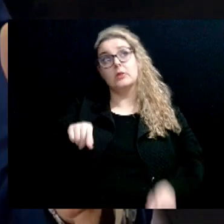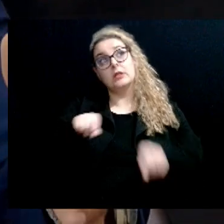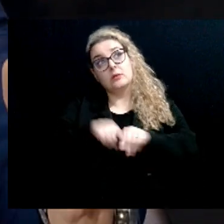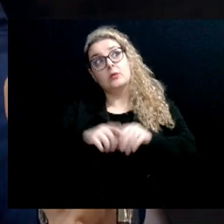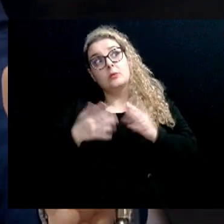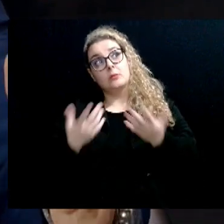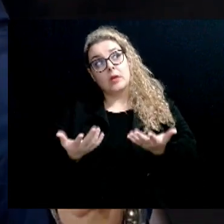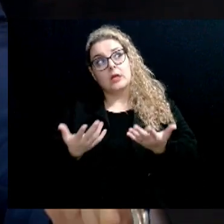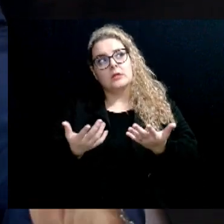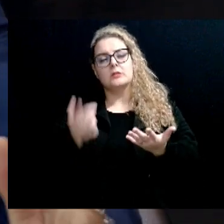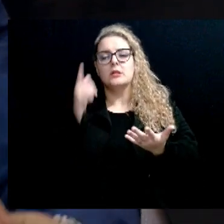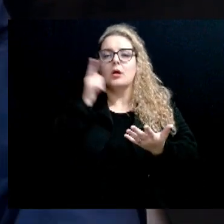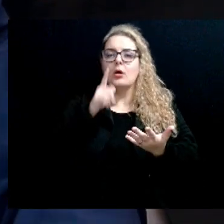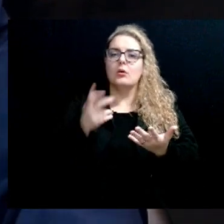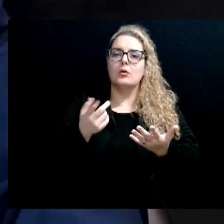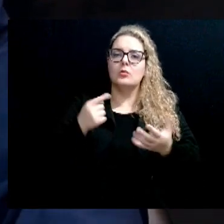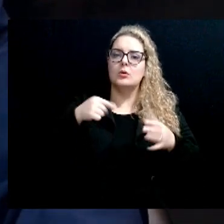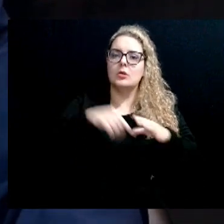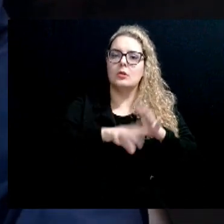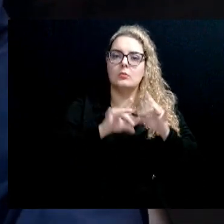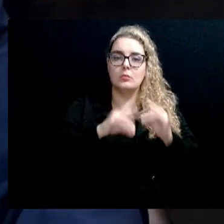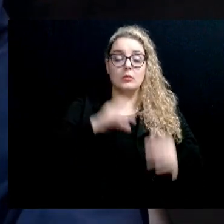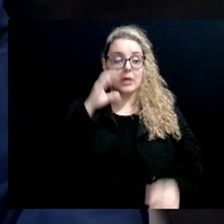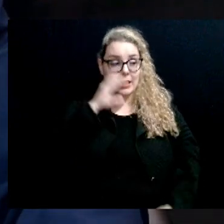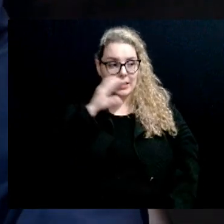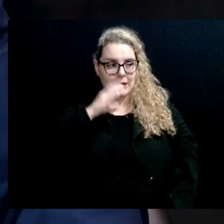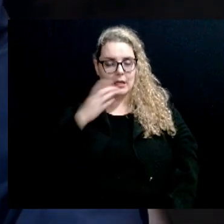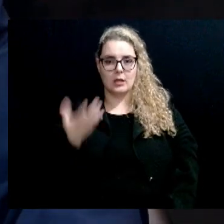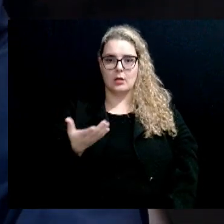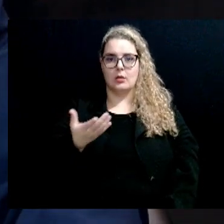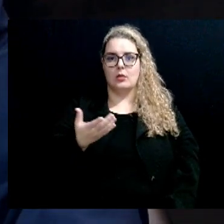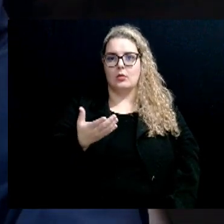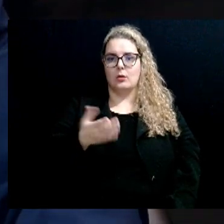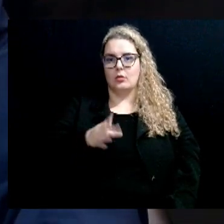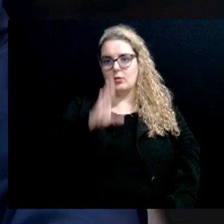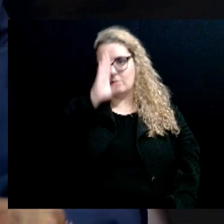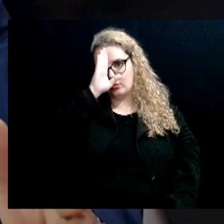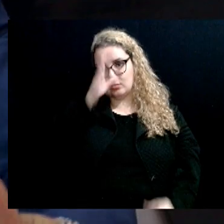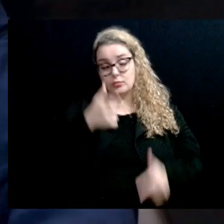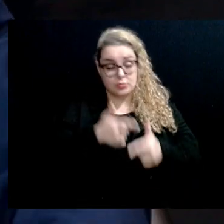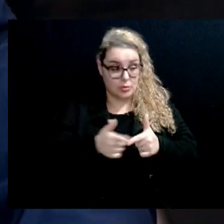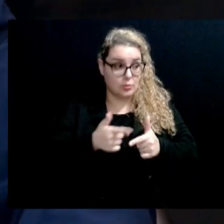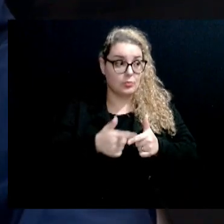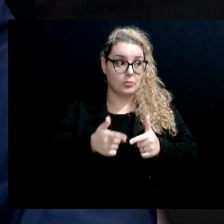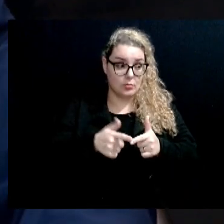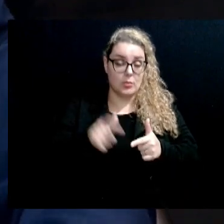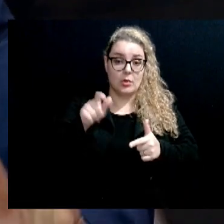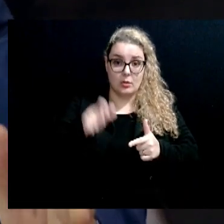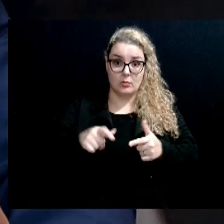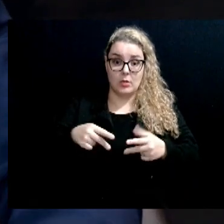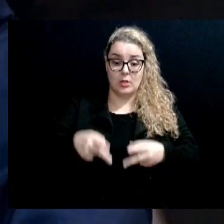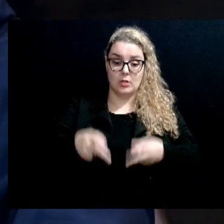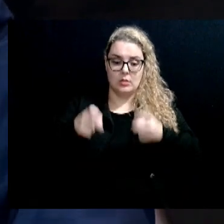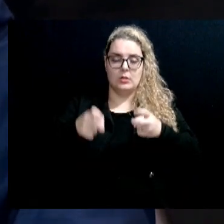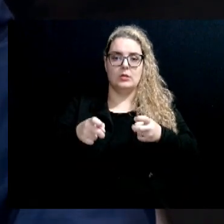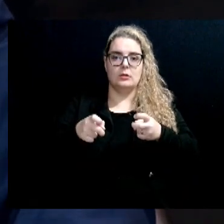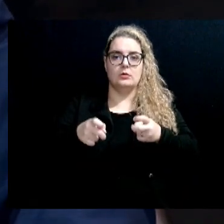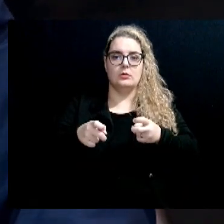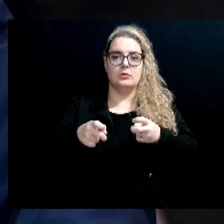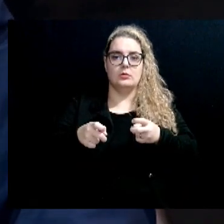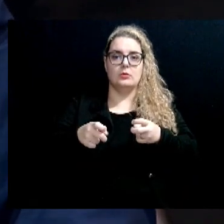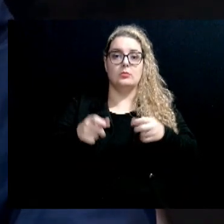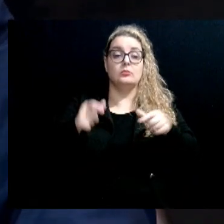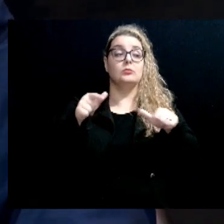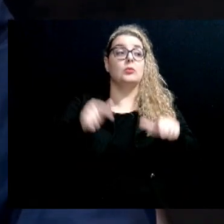se aprofundar mais rápido, indo direto ao problema, para que a pessoa possa reconhecer aonde que isso